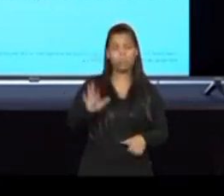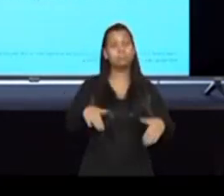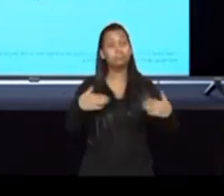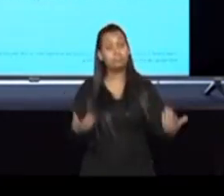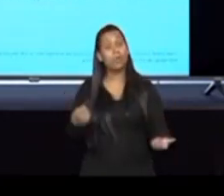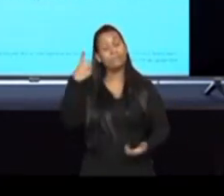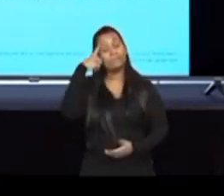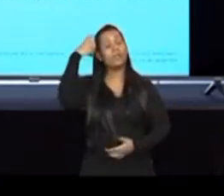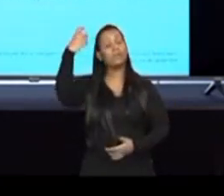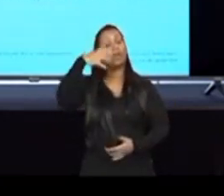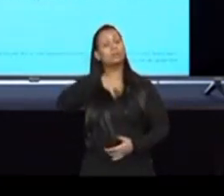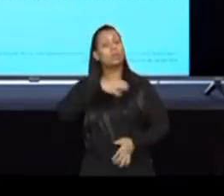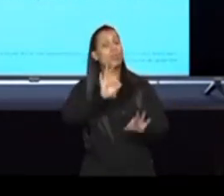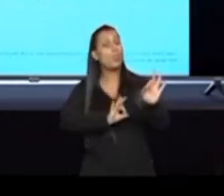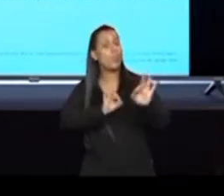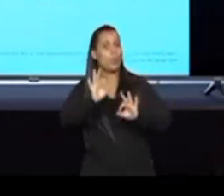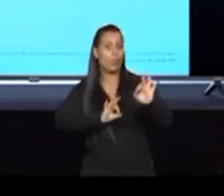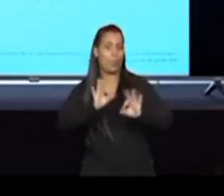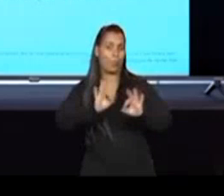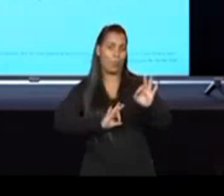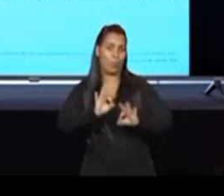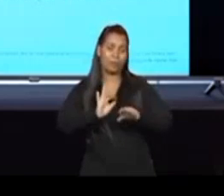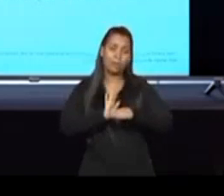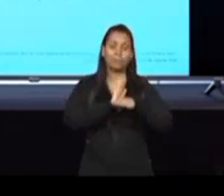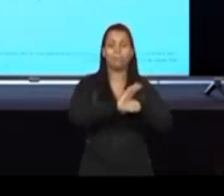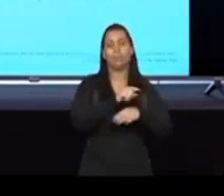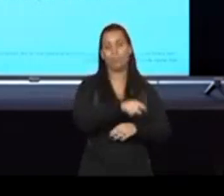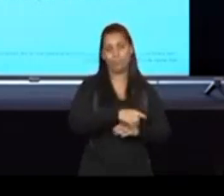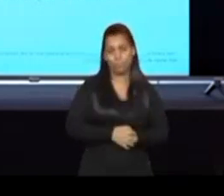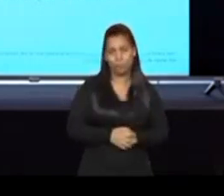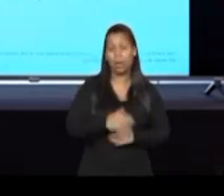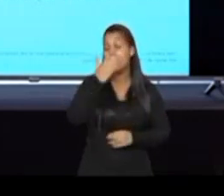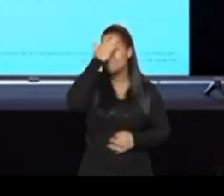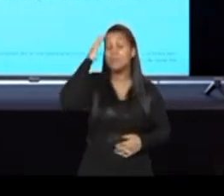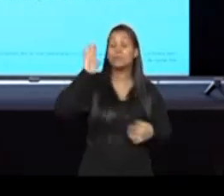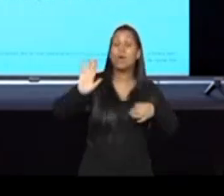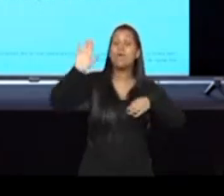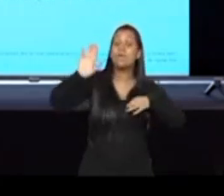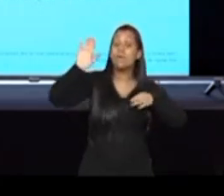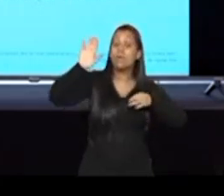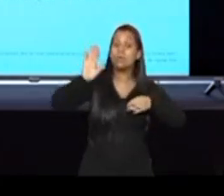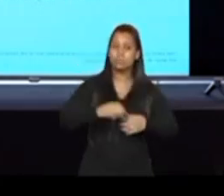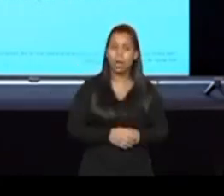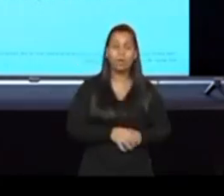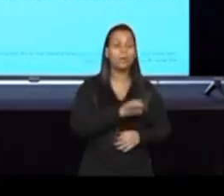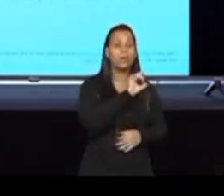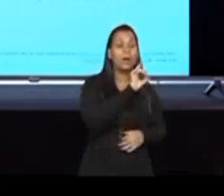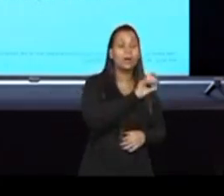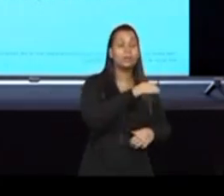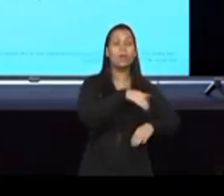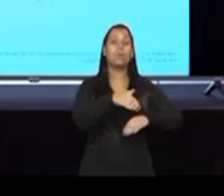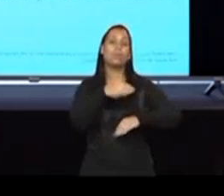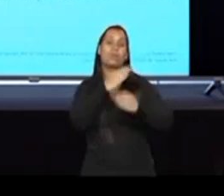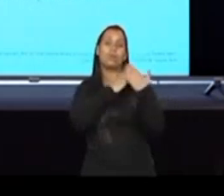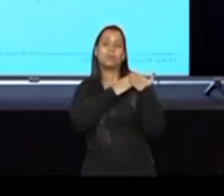criaram uma maneira de tentar se organizar e enfrentar isso daí, através de voluntários que fiscalizam cada um responsável por